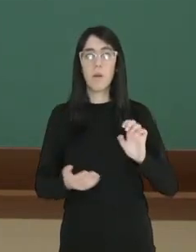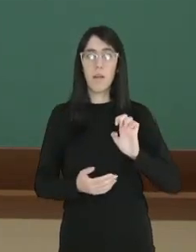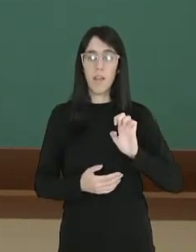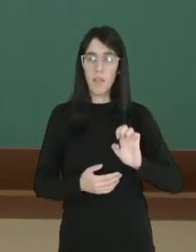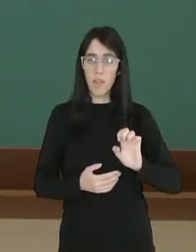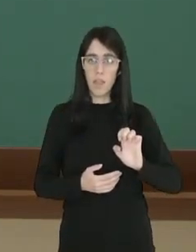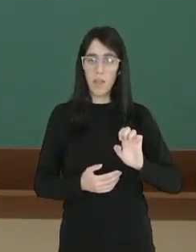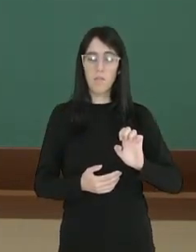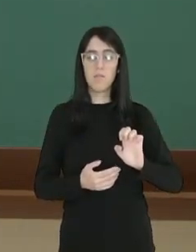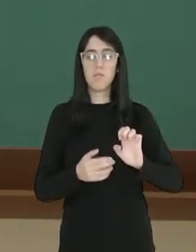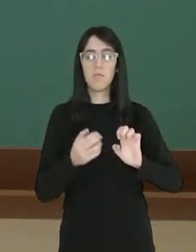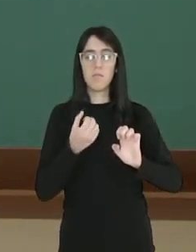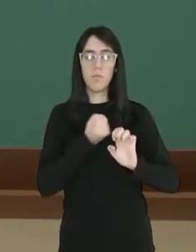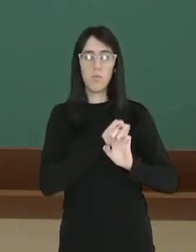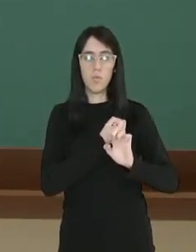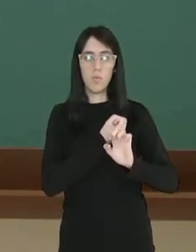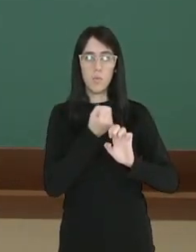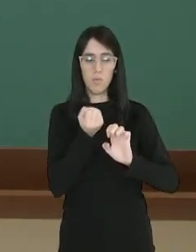ao resultado